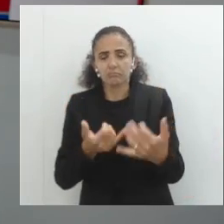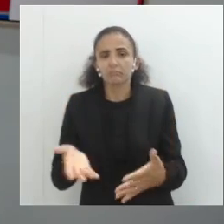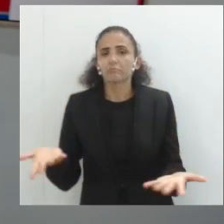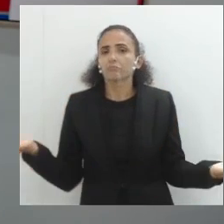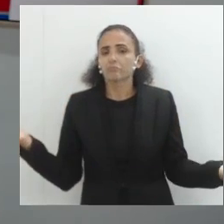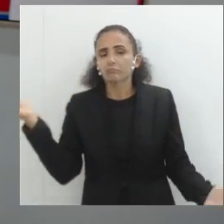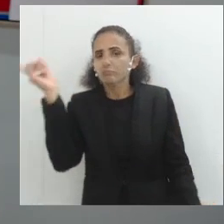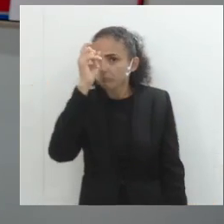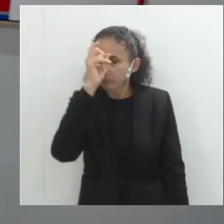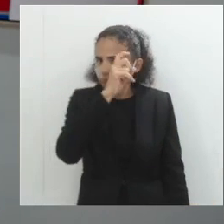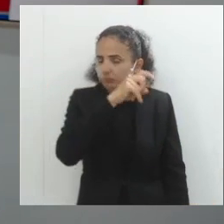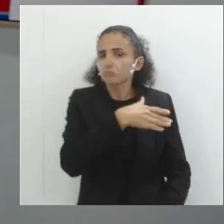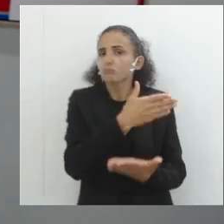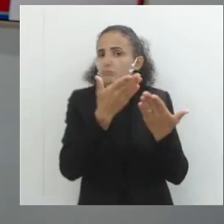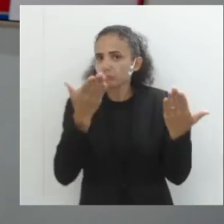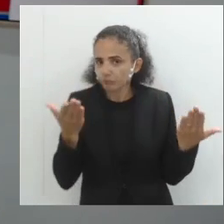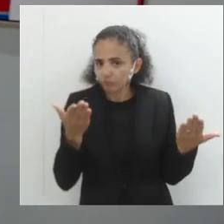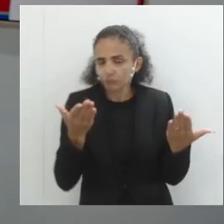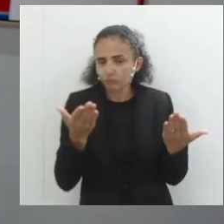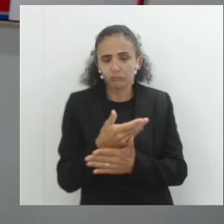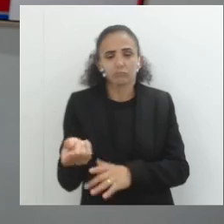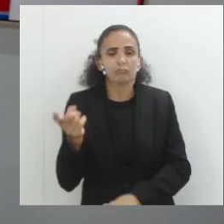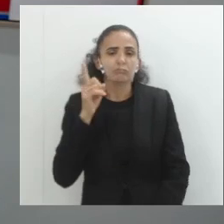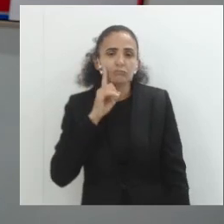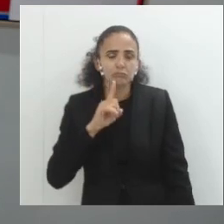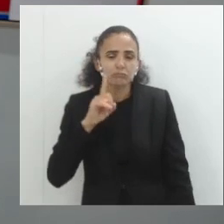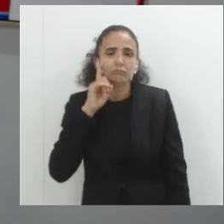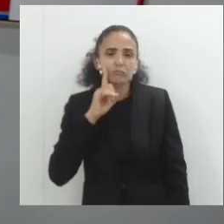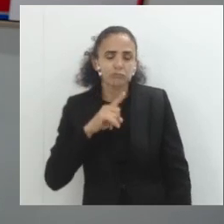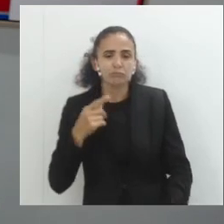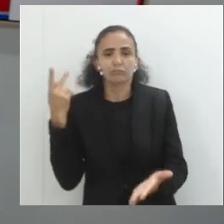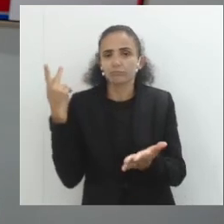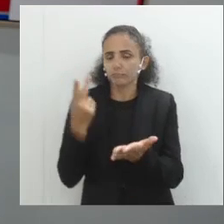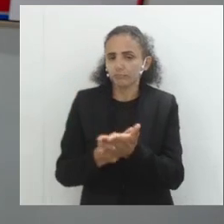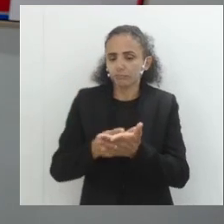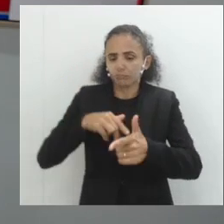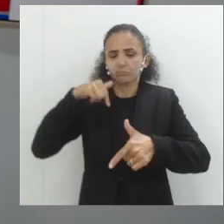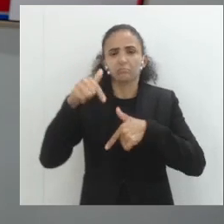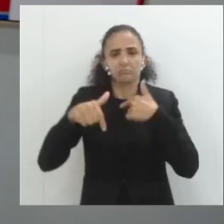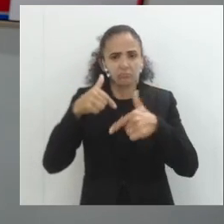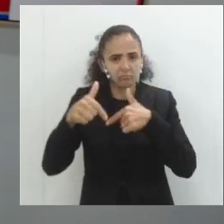tudo mais difícil, tá certo, gente? Então os Estados Unidos, de certa forma, tenta